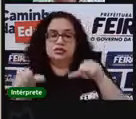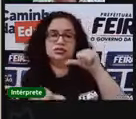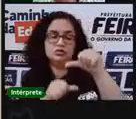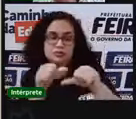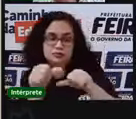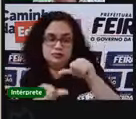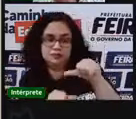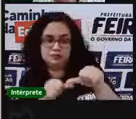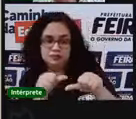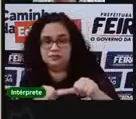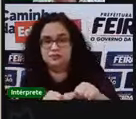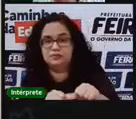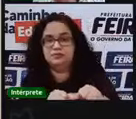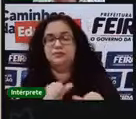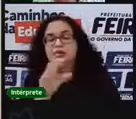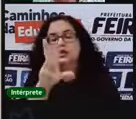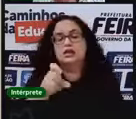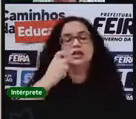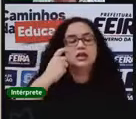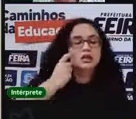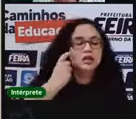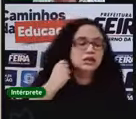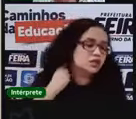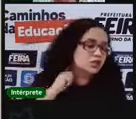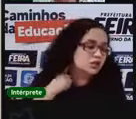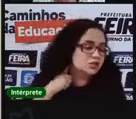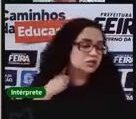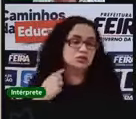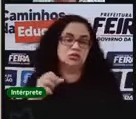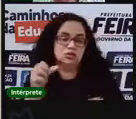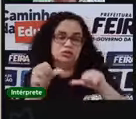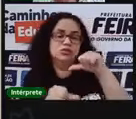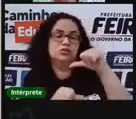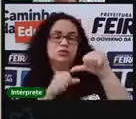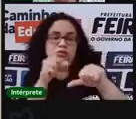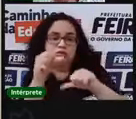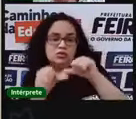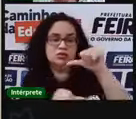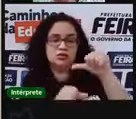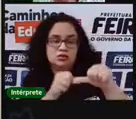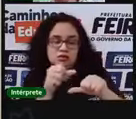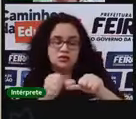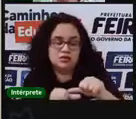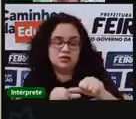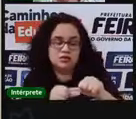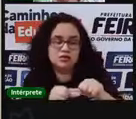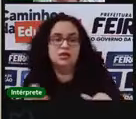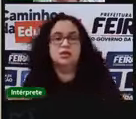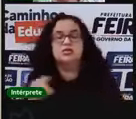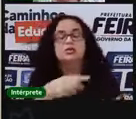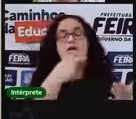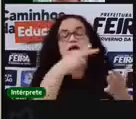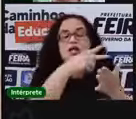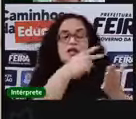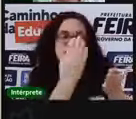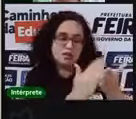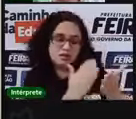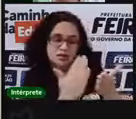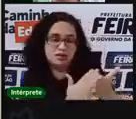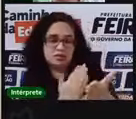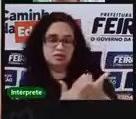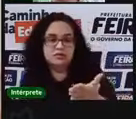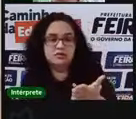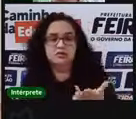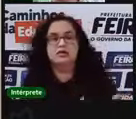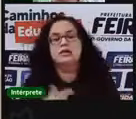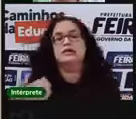favela. O fato de catar lixo, de catar papel, transformou numa grande obra que foi o seu livro Quarto de Despejo. Naquele livro